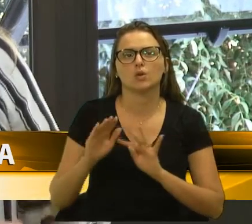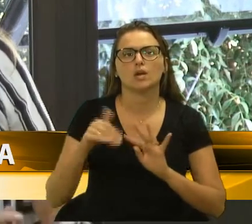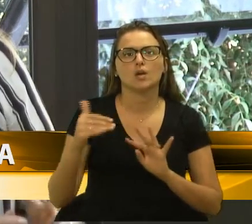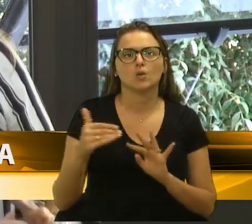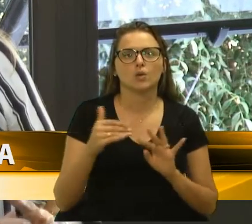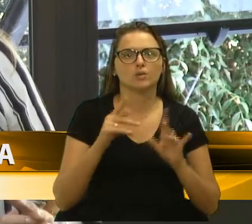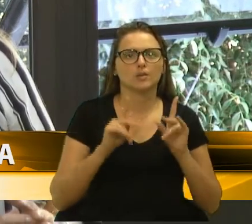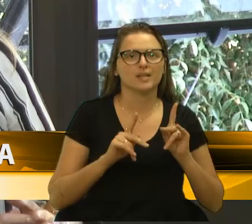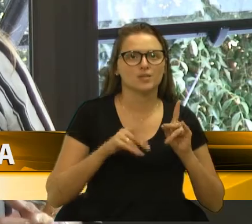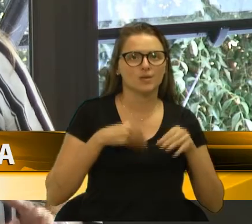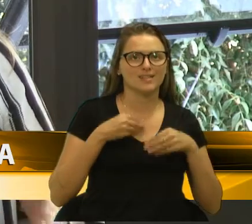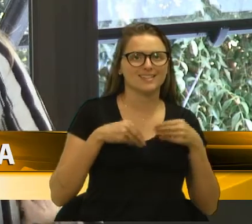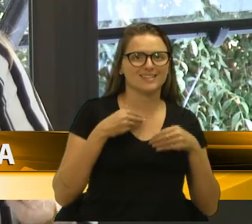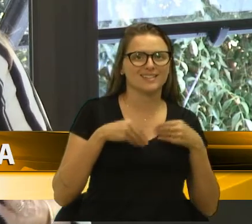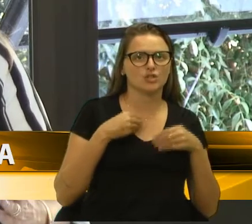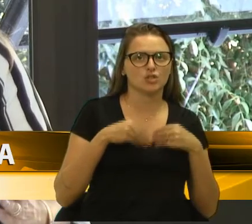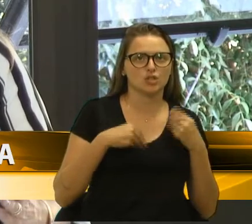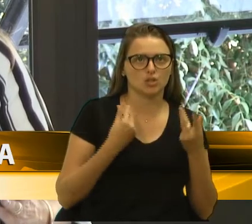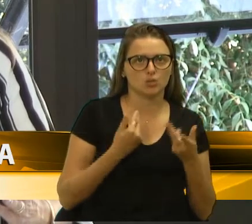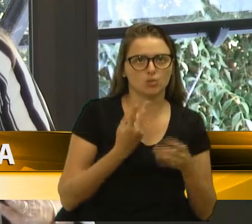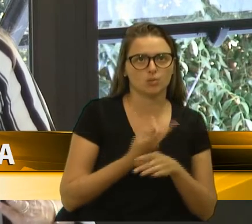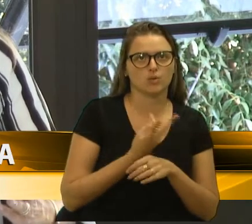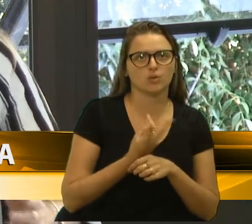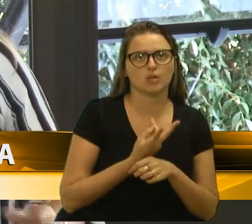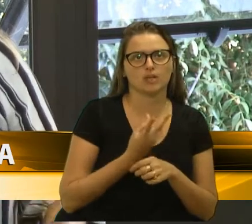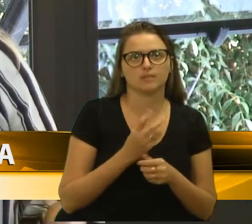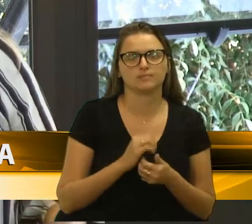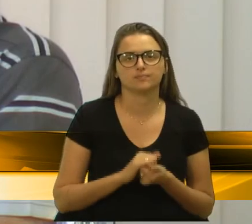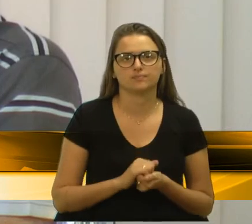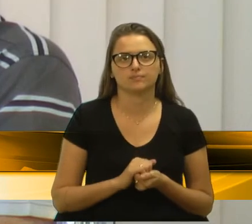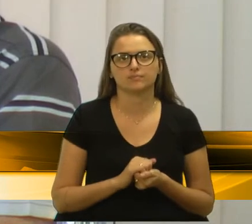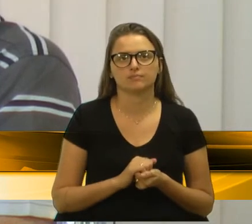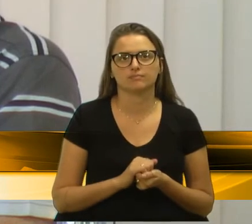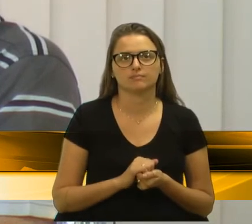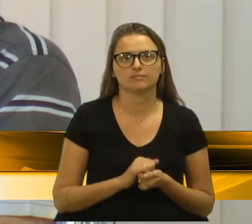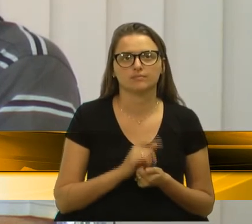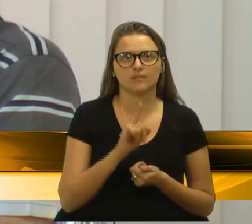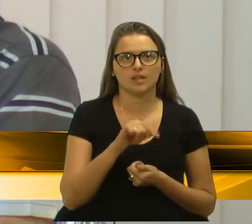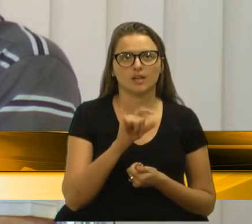está sentindo os sintomas de ela ir procurar. Sim, mas isso que custa.